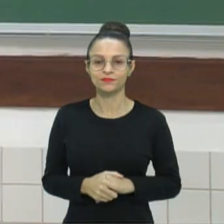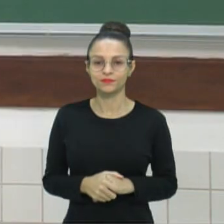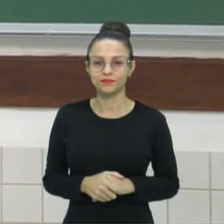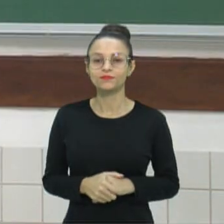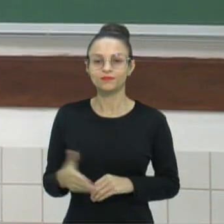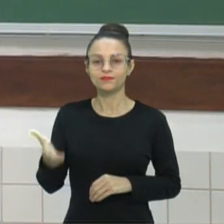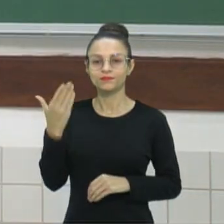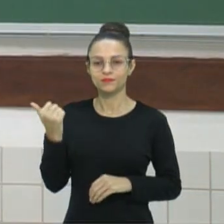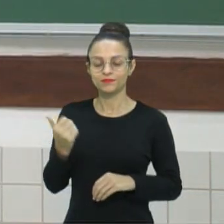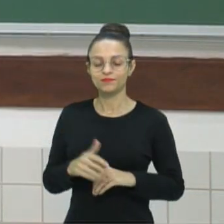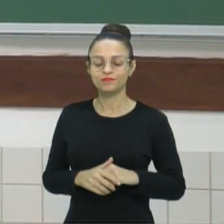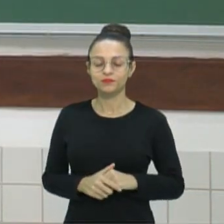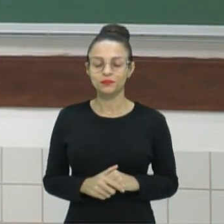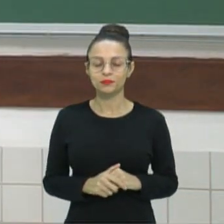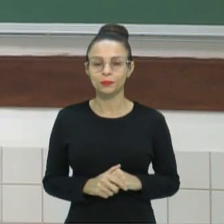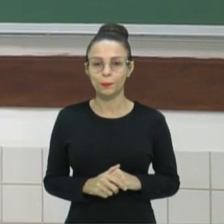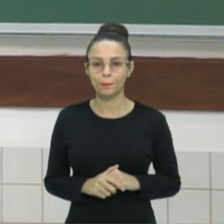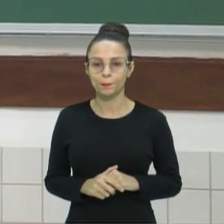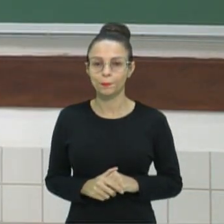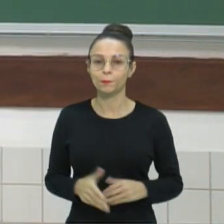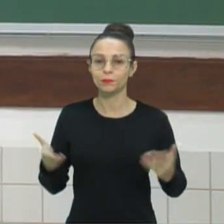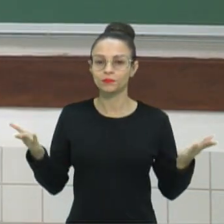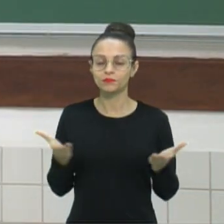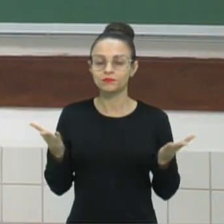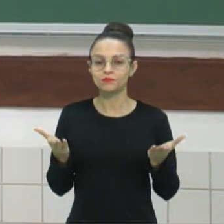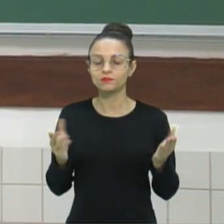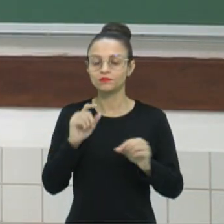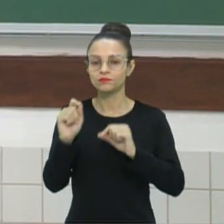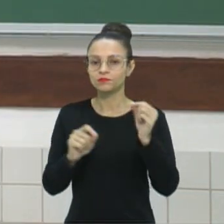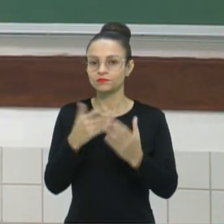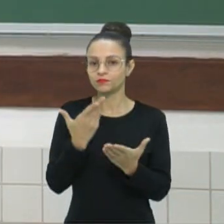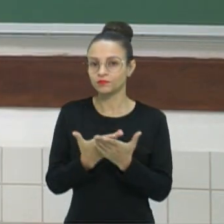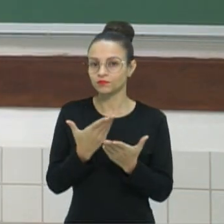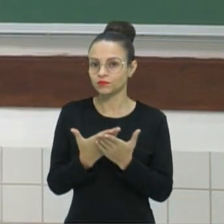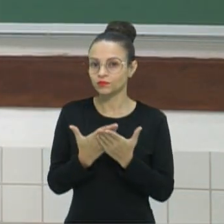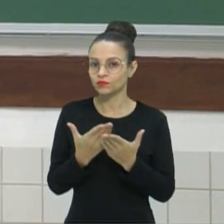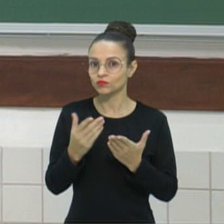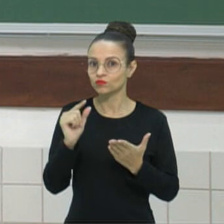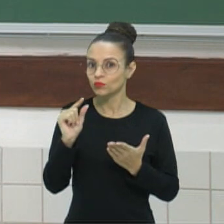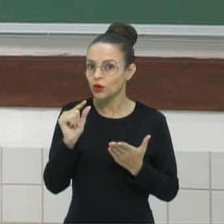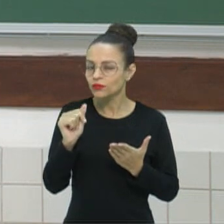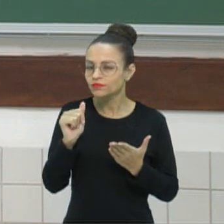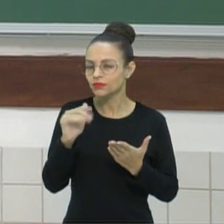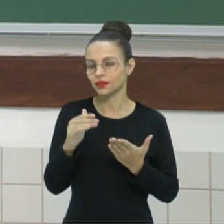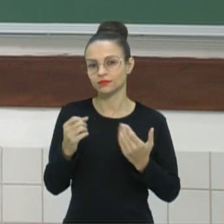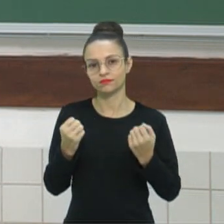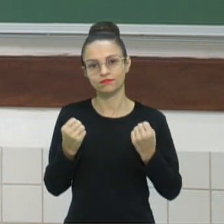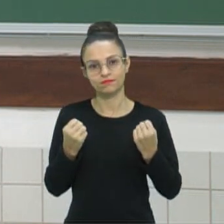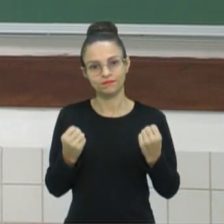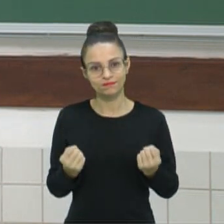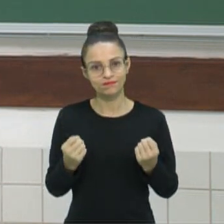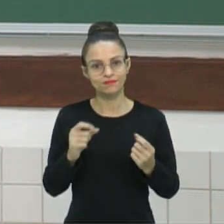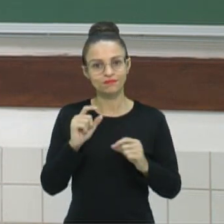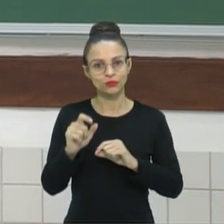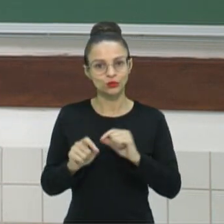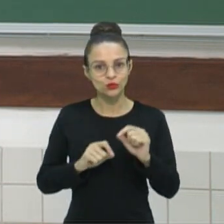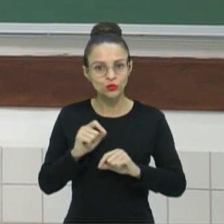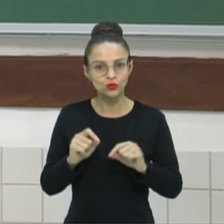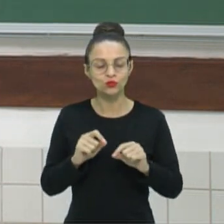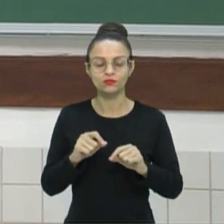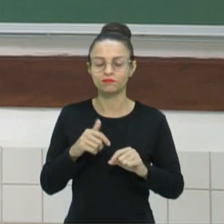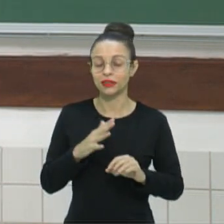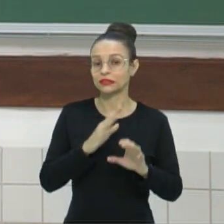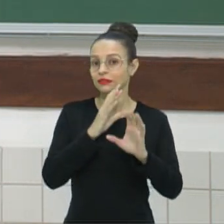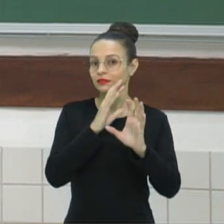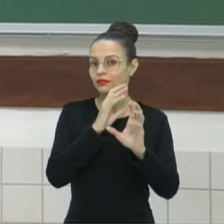Então, vamos lá. Gente, hoje vai ser uma aula, né, um pouquinho mais pegada, certo? Você sabe, quando a aula é mais pegada, vai ter um pouco mais de